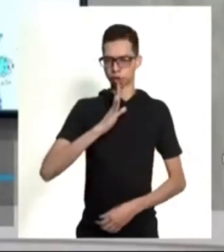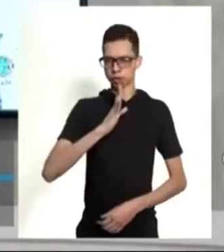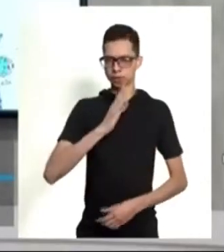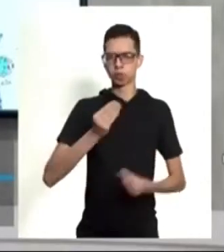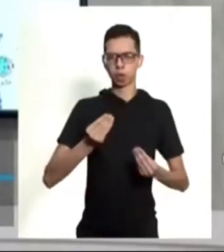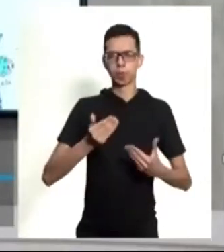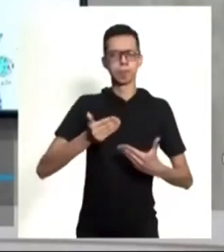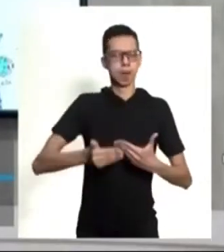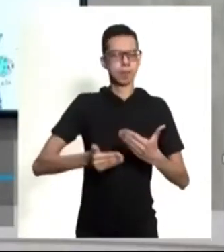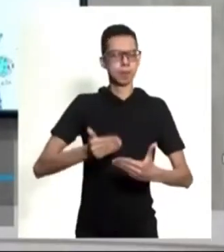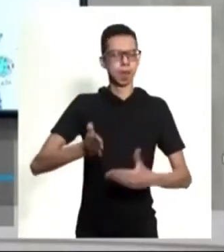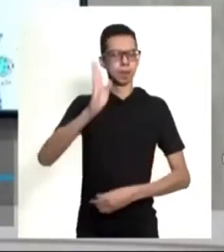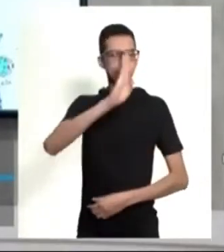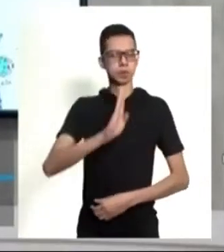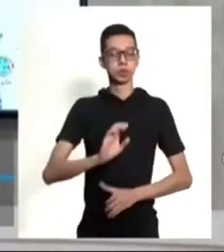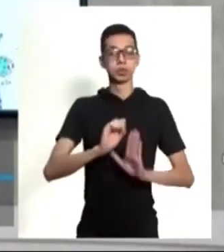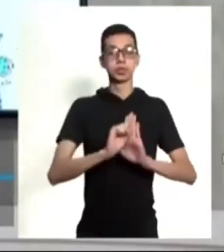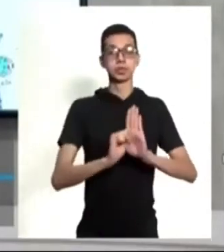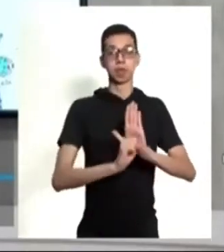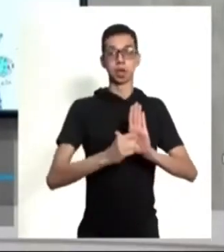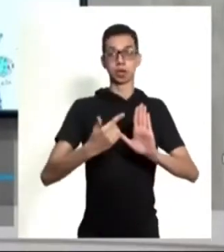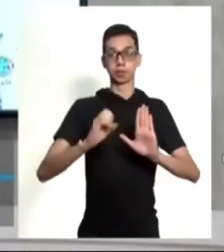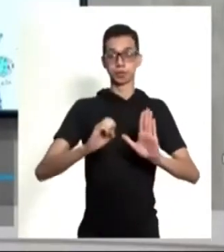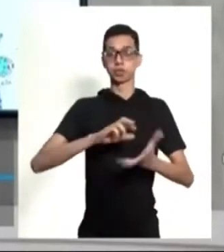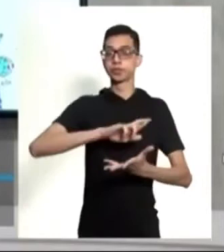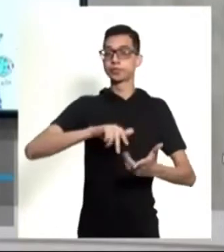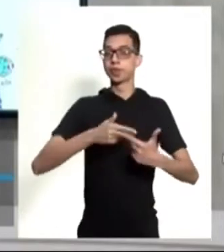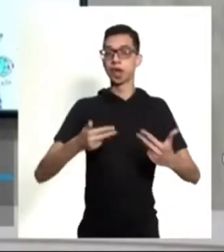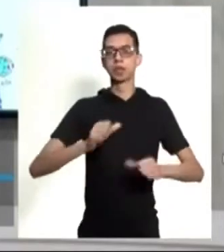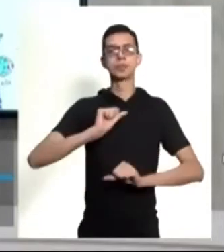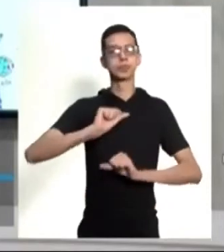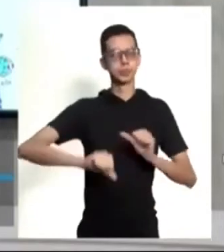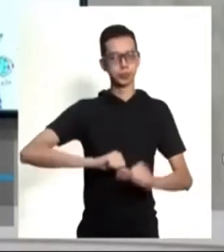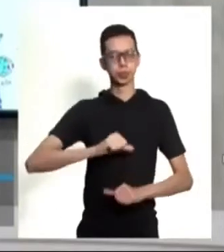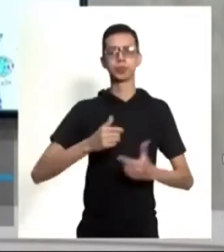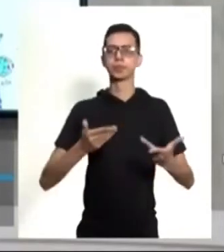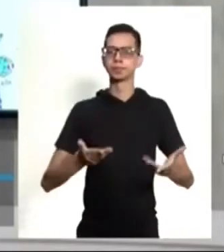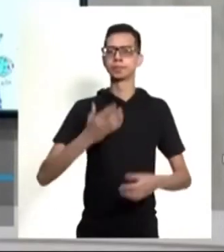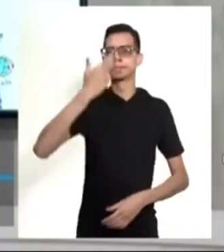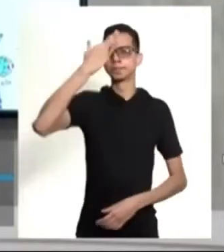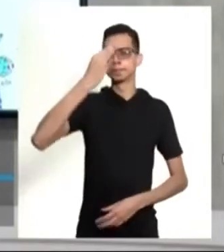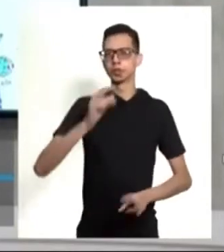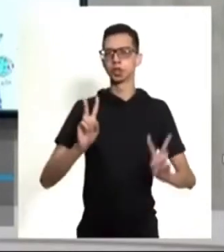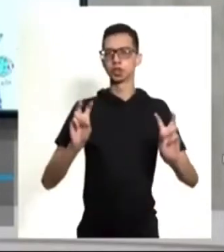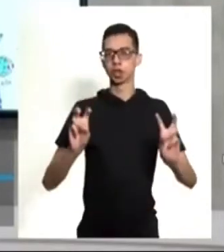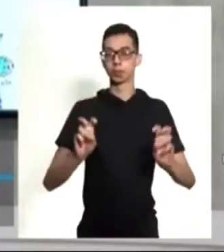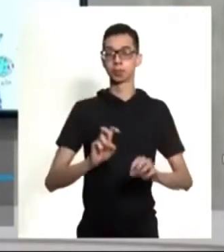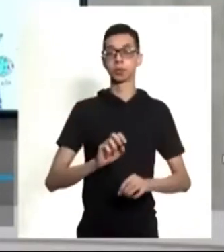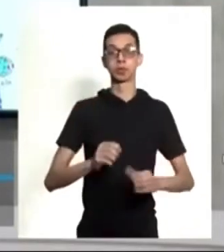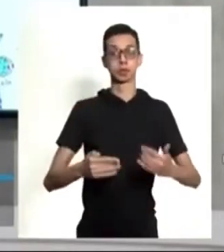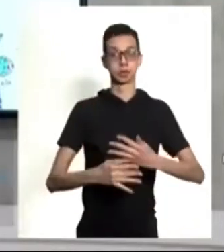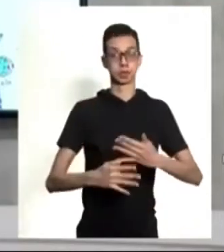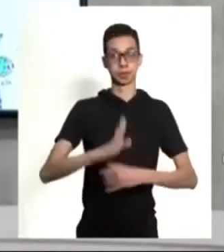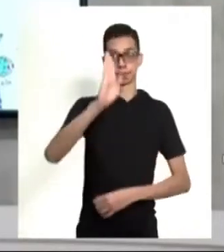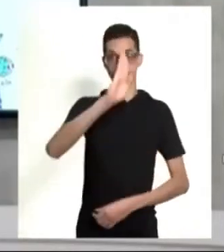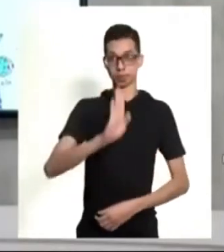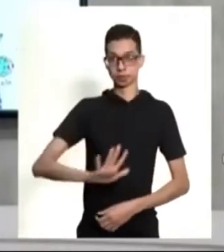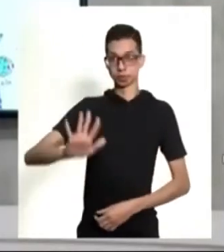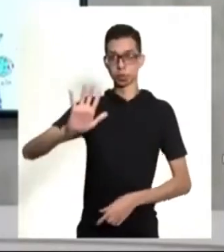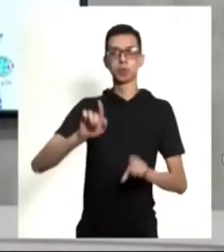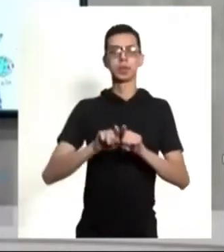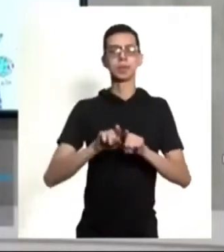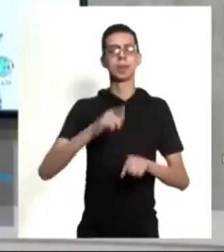Brasil? Ao longo do século XX, muita coisa mudou. Então a gente vai entender o processo de urbanização do Brasil. Nós vamos